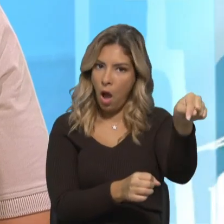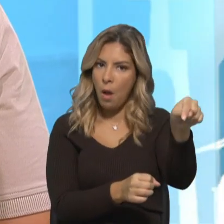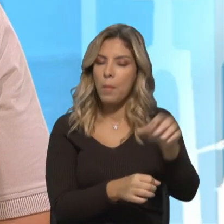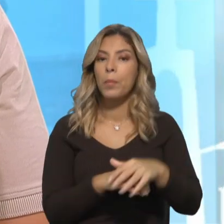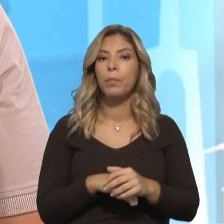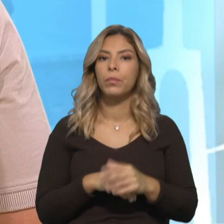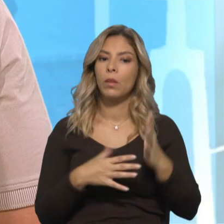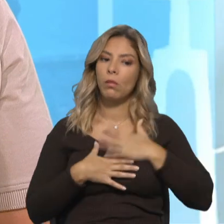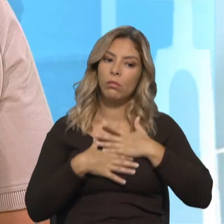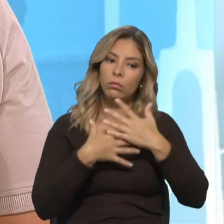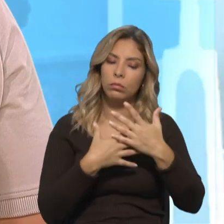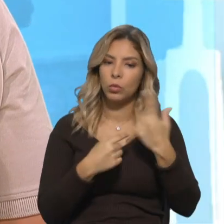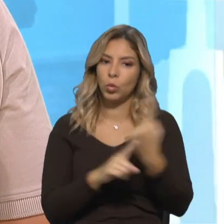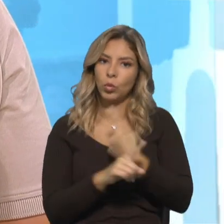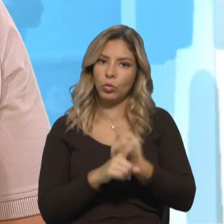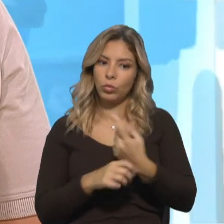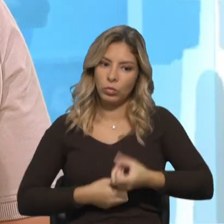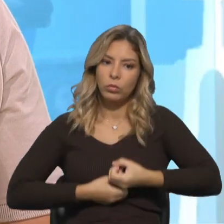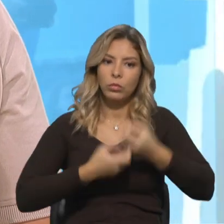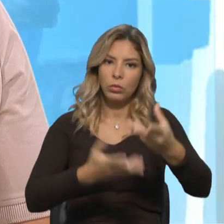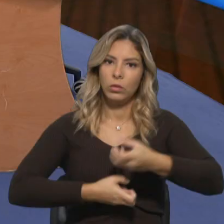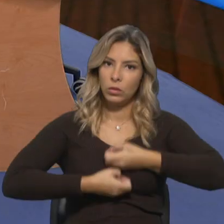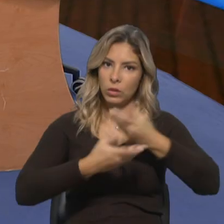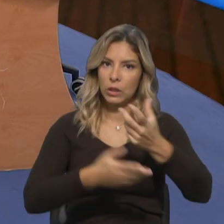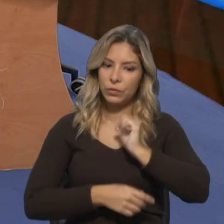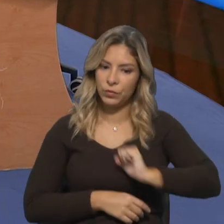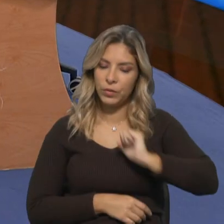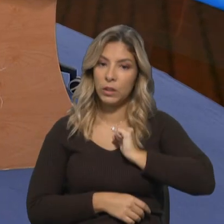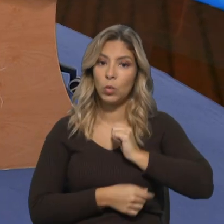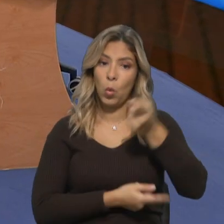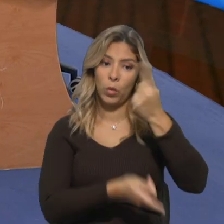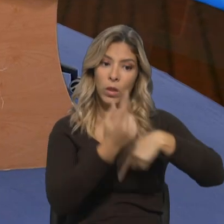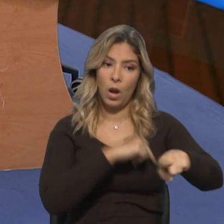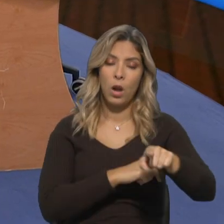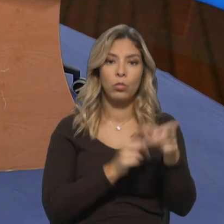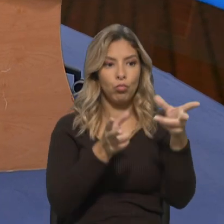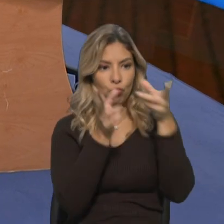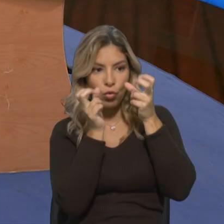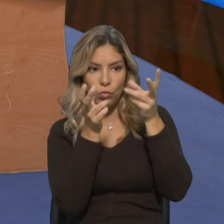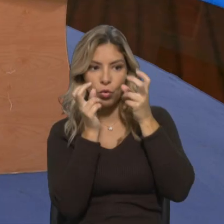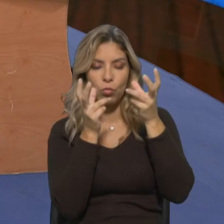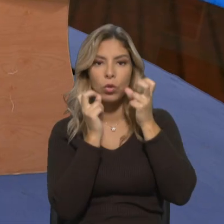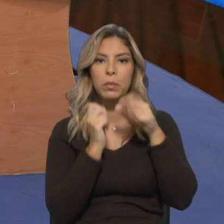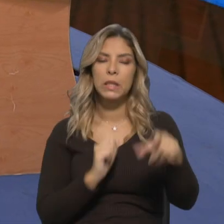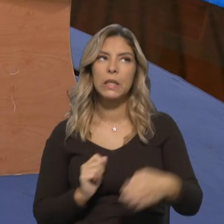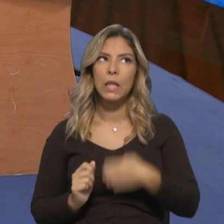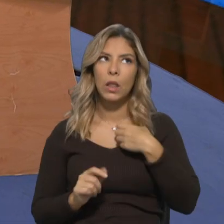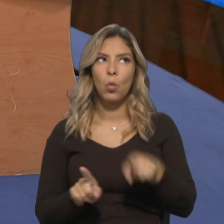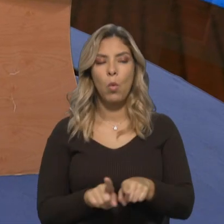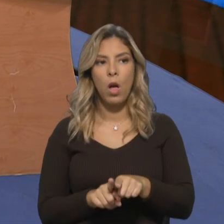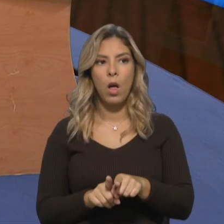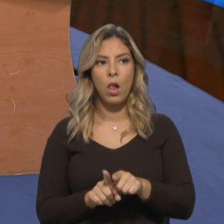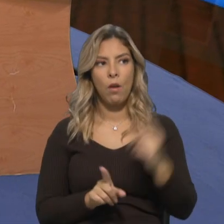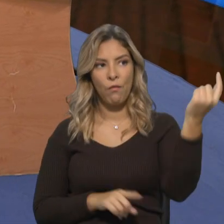nossa experiência, para a realidade que existiu e cá vivemos também um pouco com aquela sensação de missão feita,